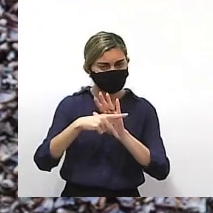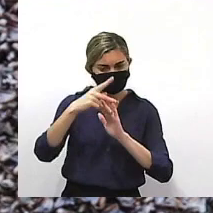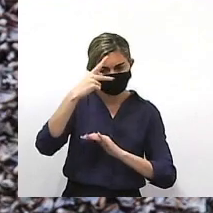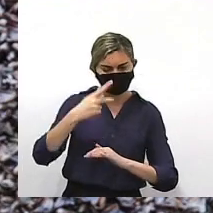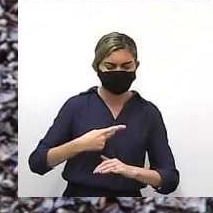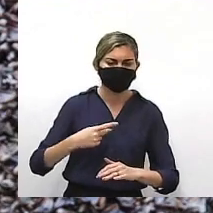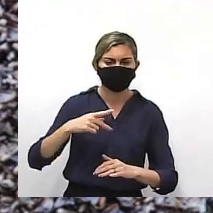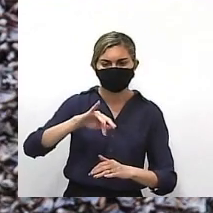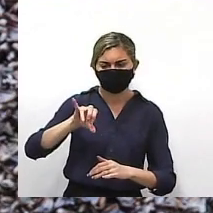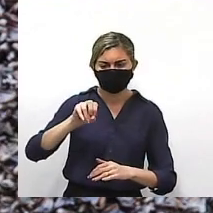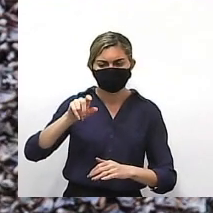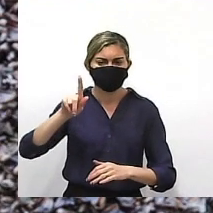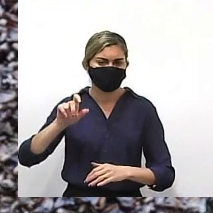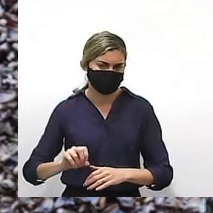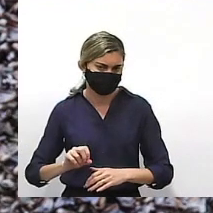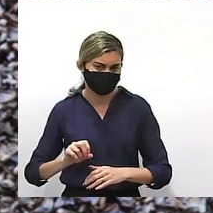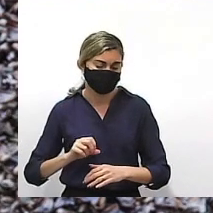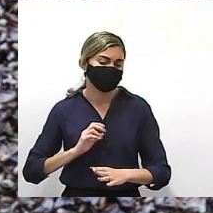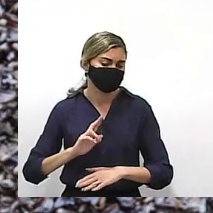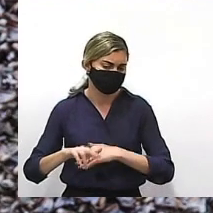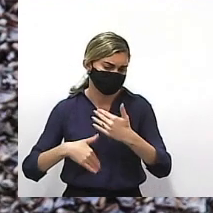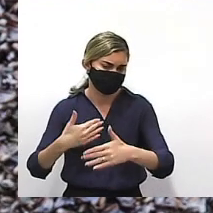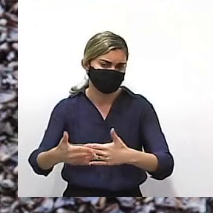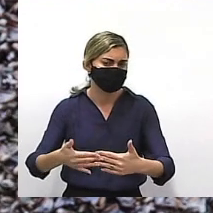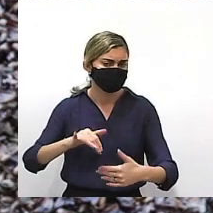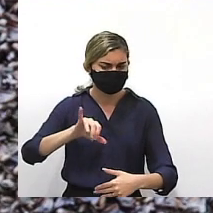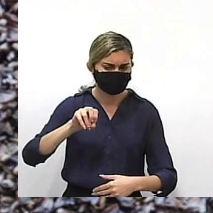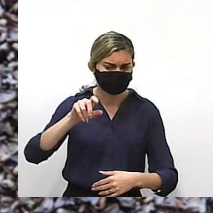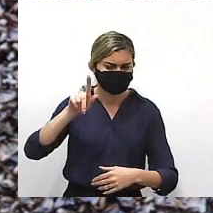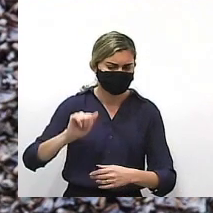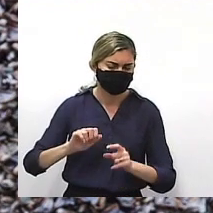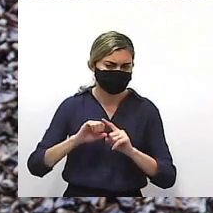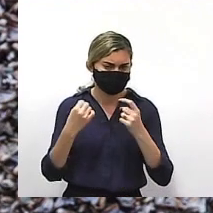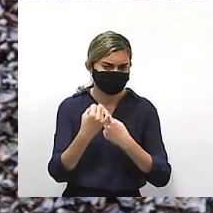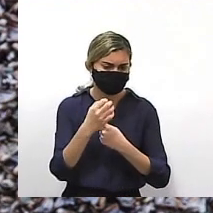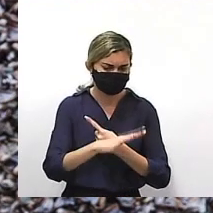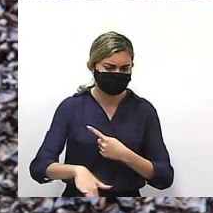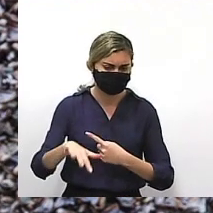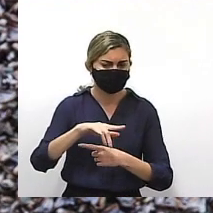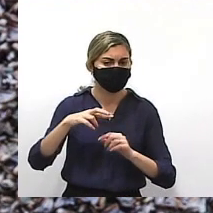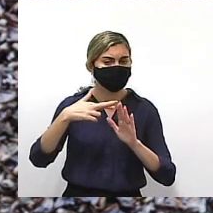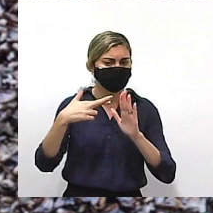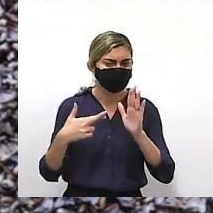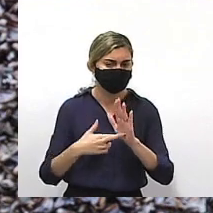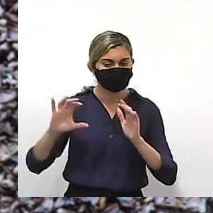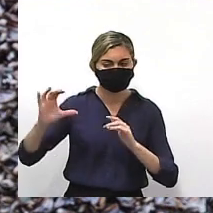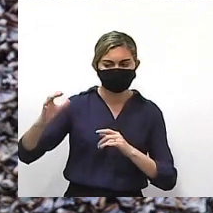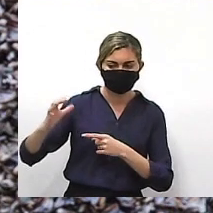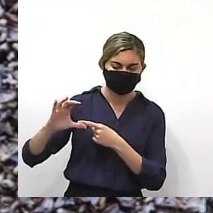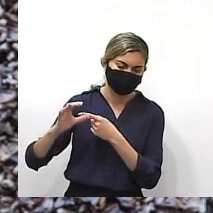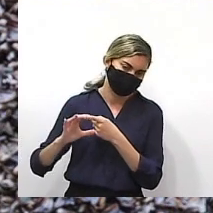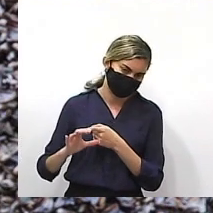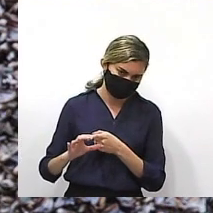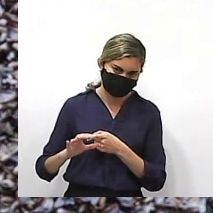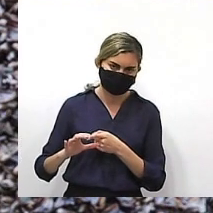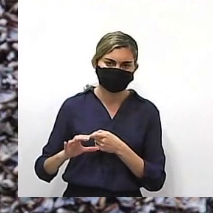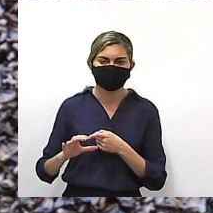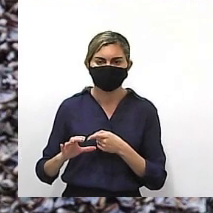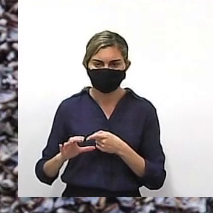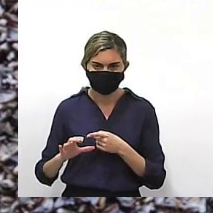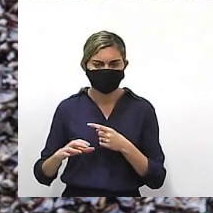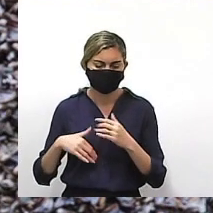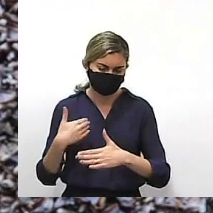jogo. Por conseguinte, o jogo do sociólogo emprega regras científicas.